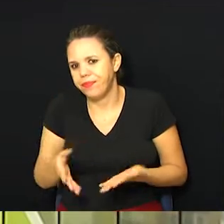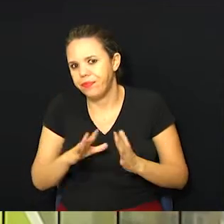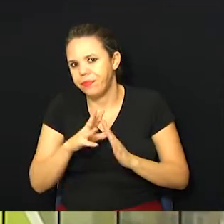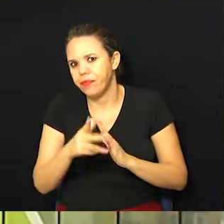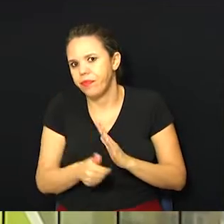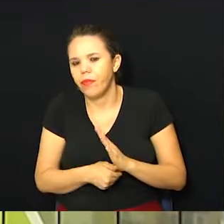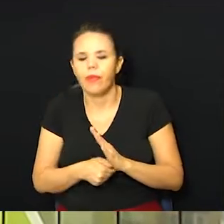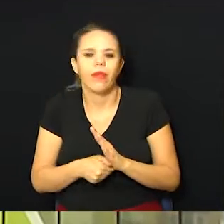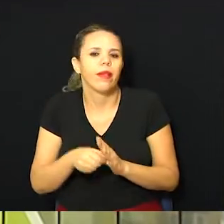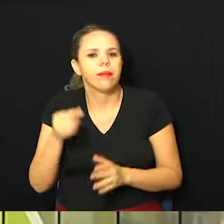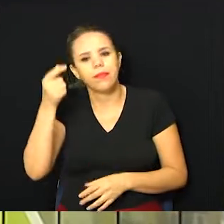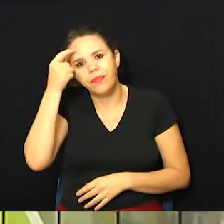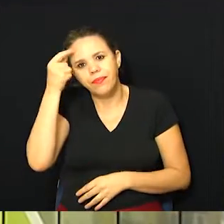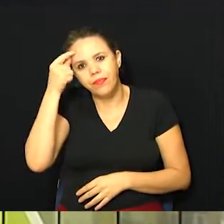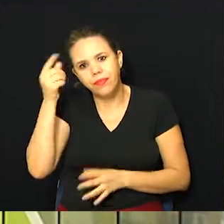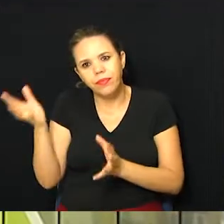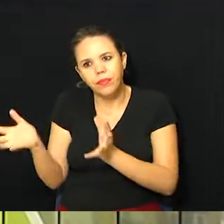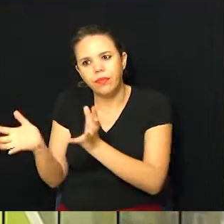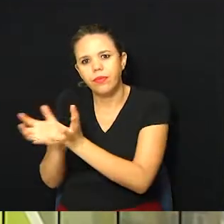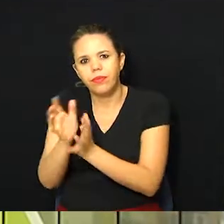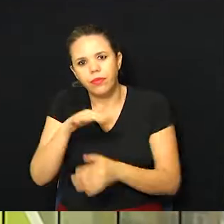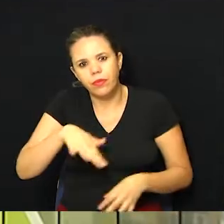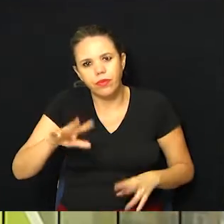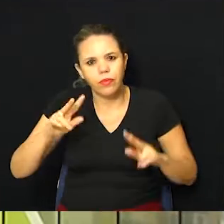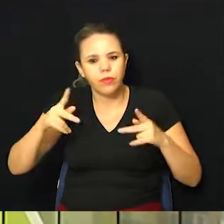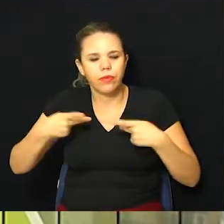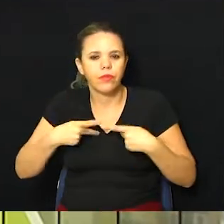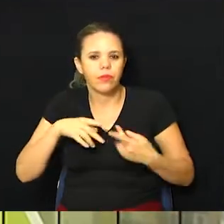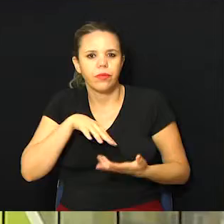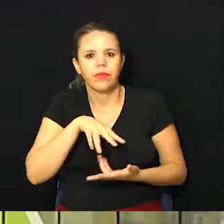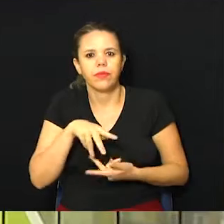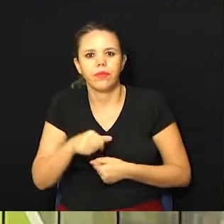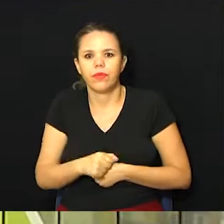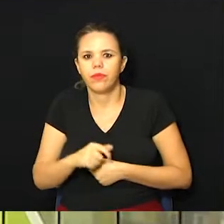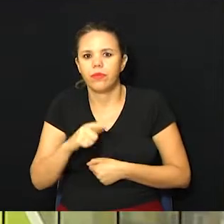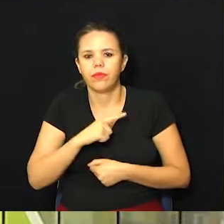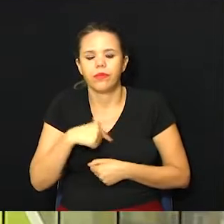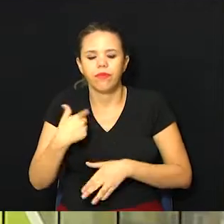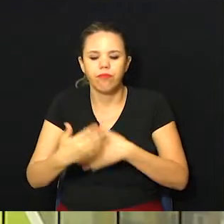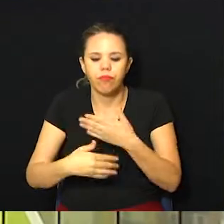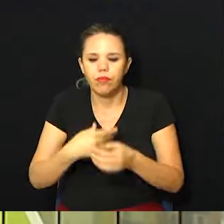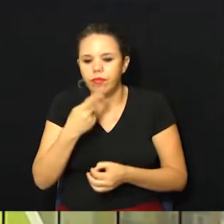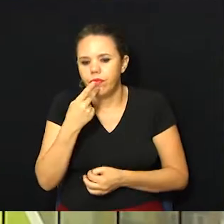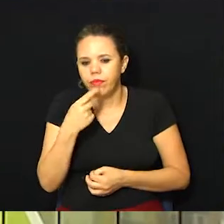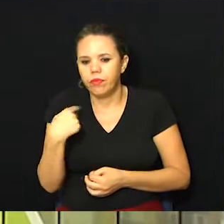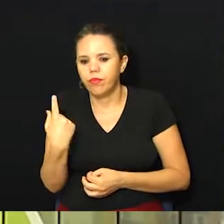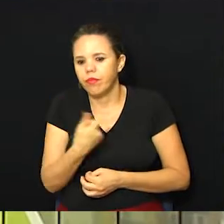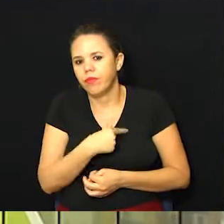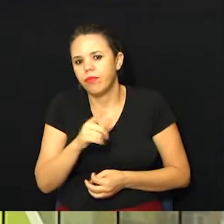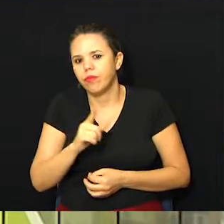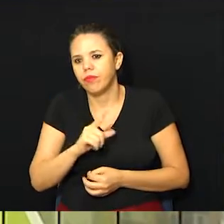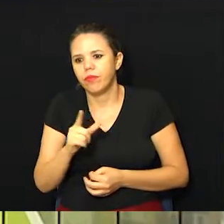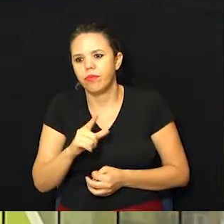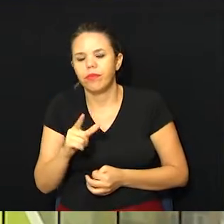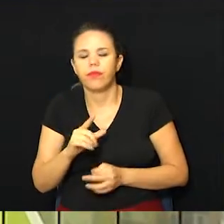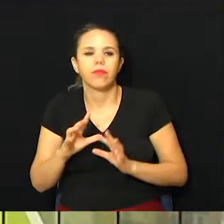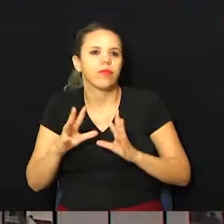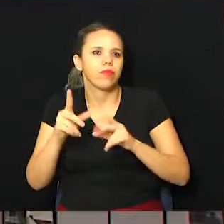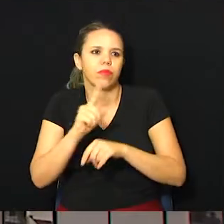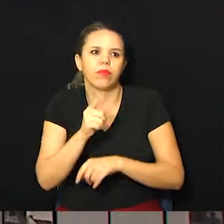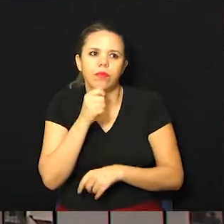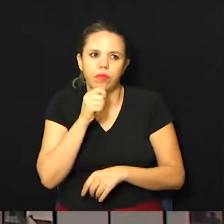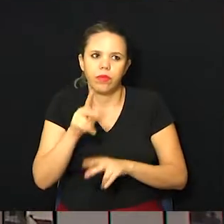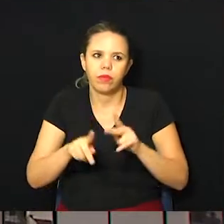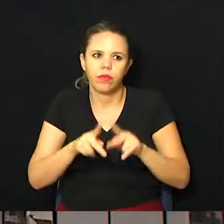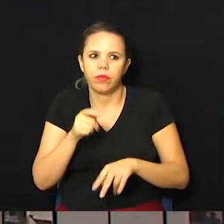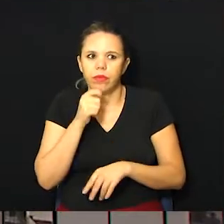de coletividade do ser humano no globo em geral. A gente tem uma tendência, quando eu falo a gente, claro que a gente não generaliza, né? Mas muita gente tem